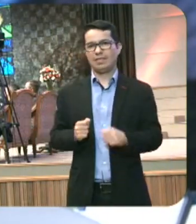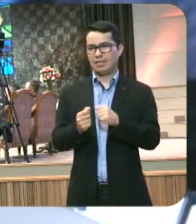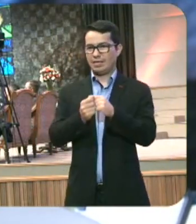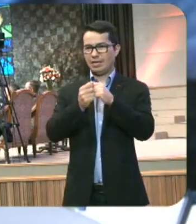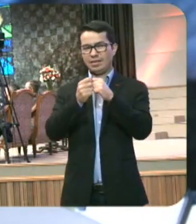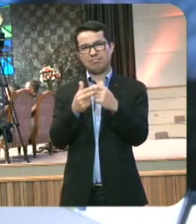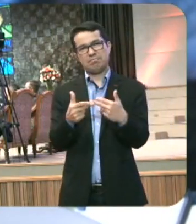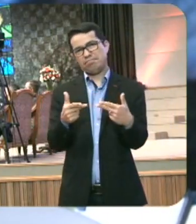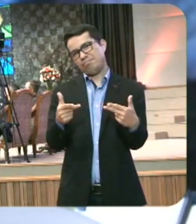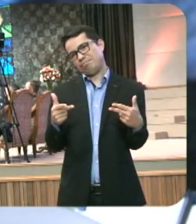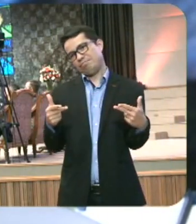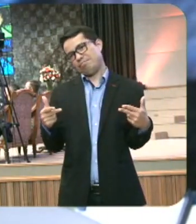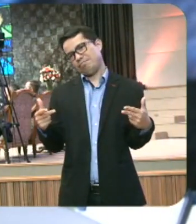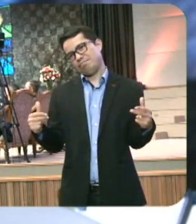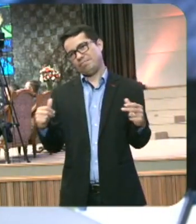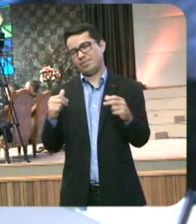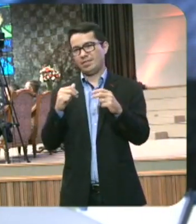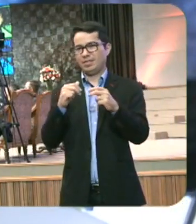Instagram,